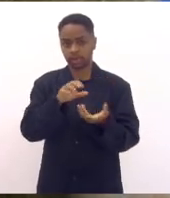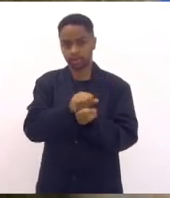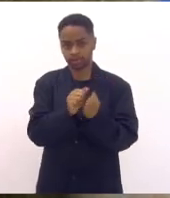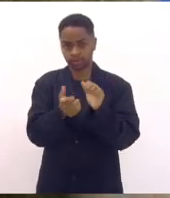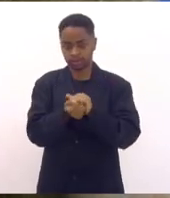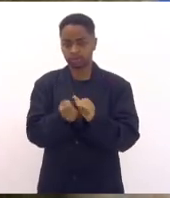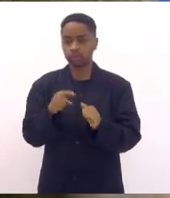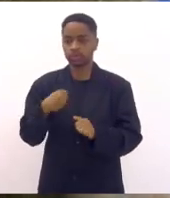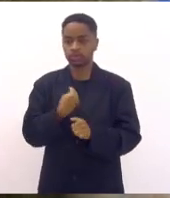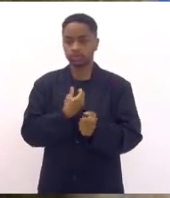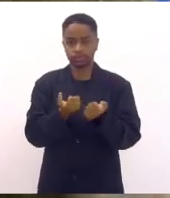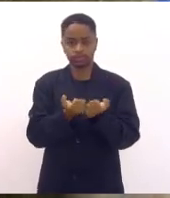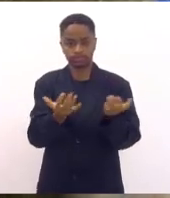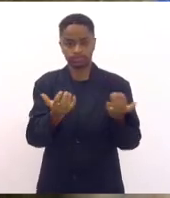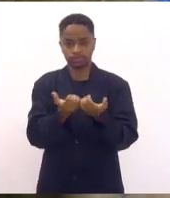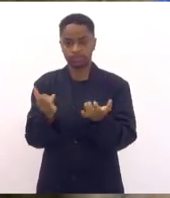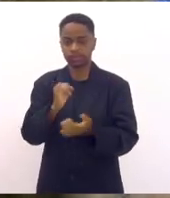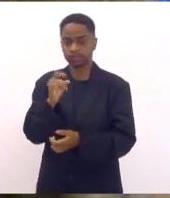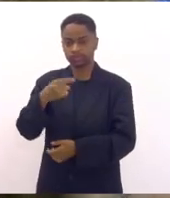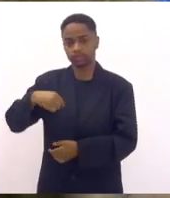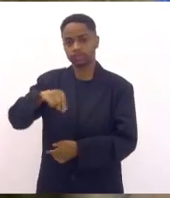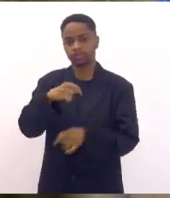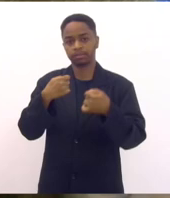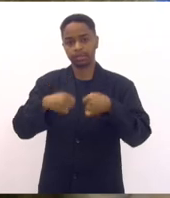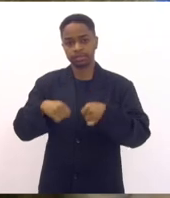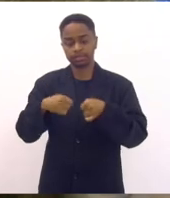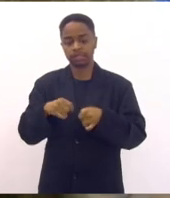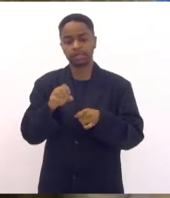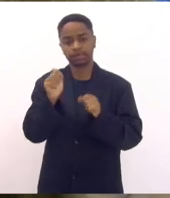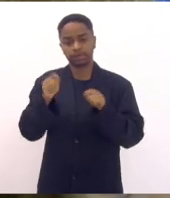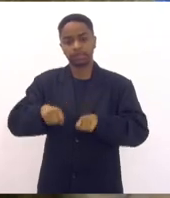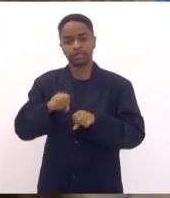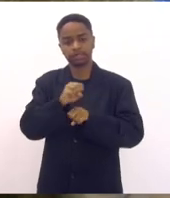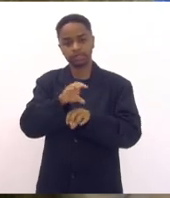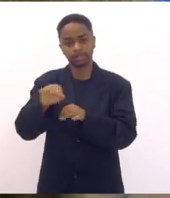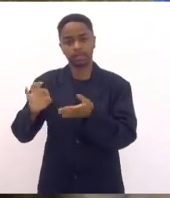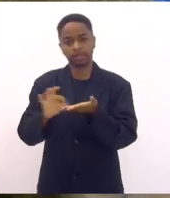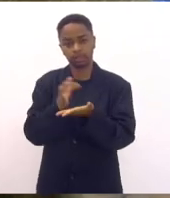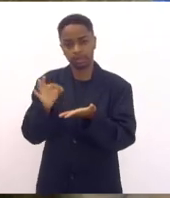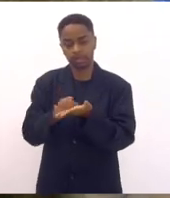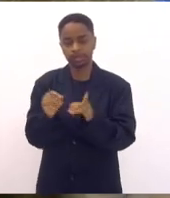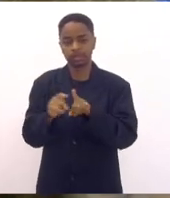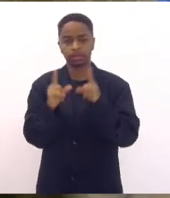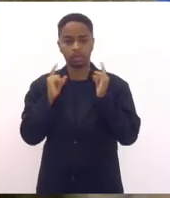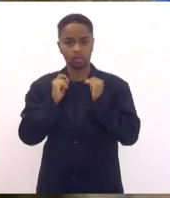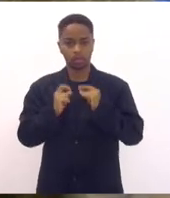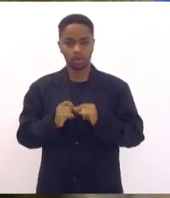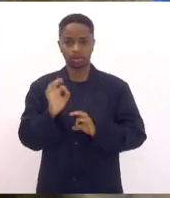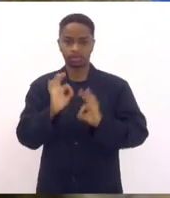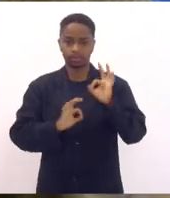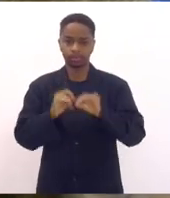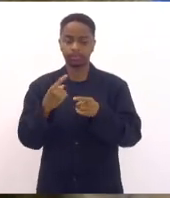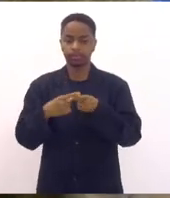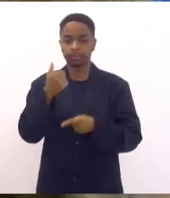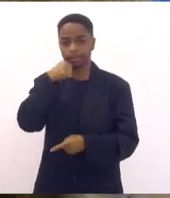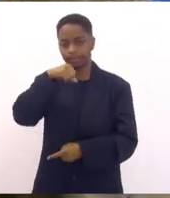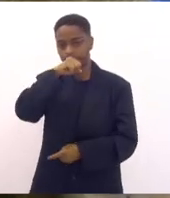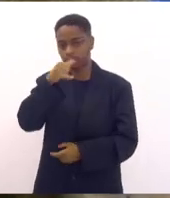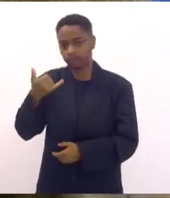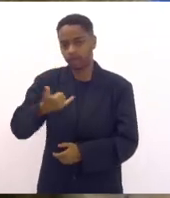à disposição do que vocês precisarem para ensinar elas a bordar a fazer colares que a minha mãe sempre diz que quem